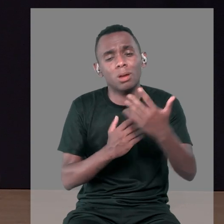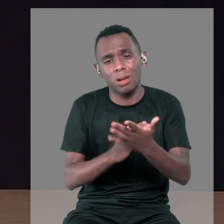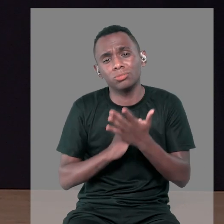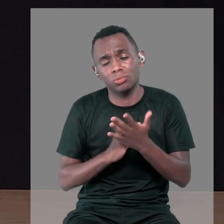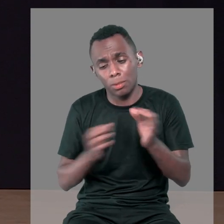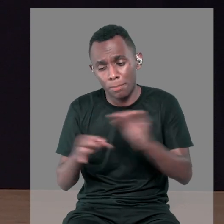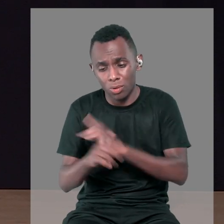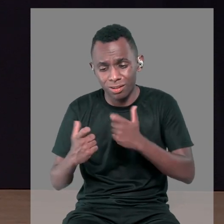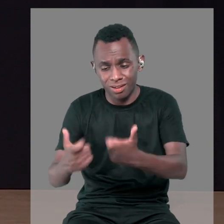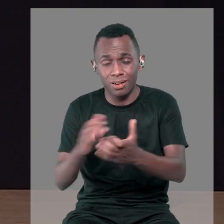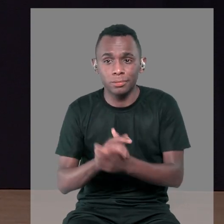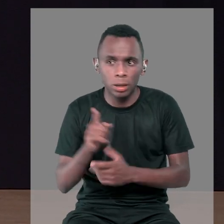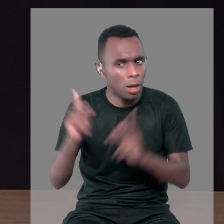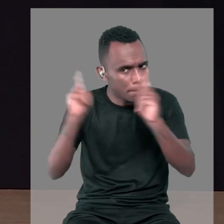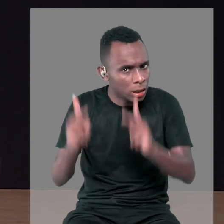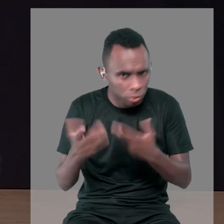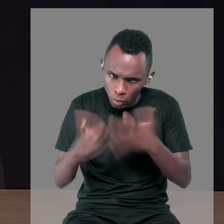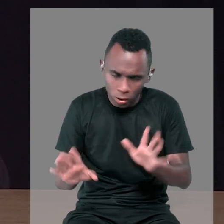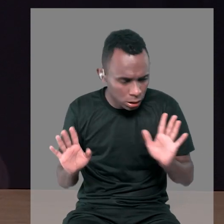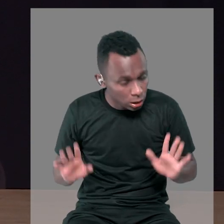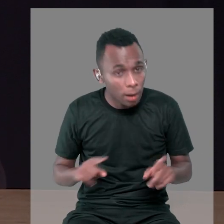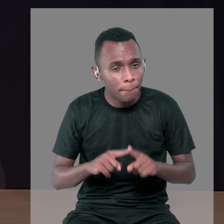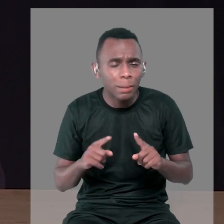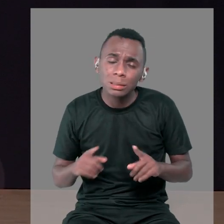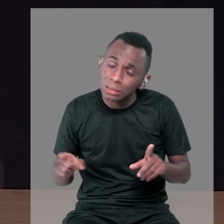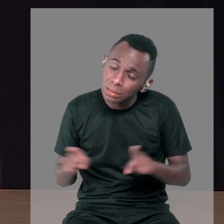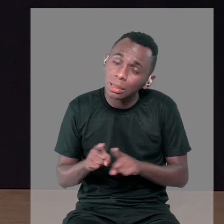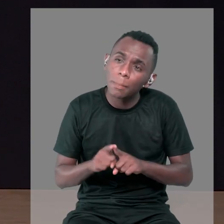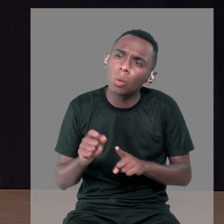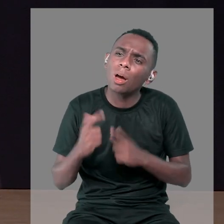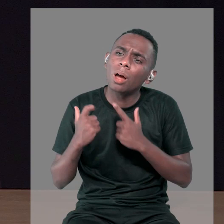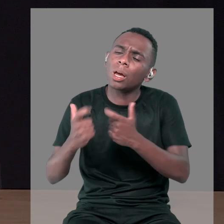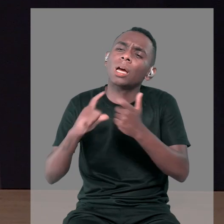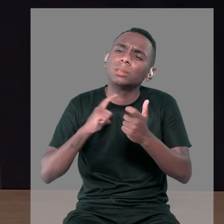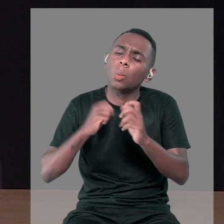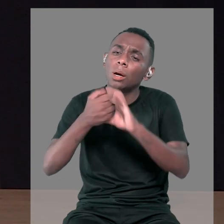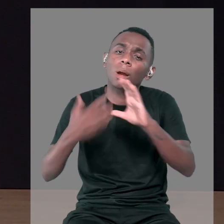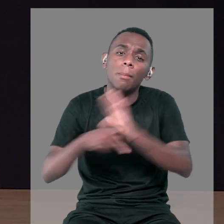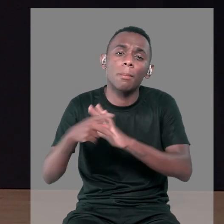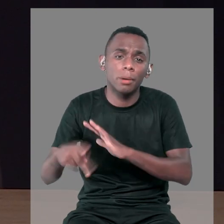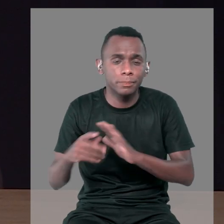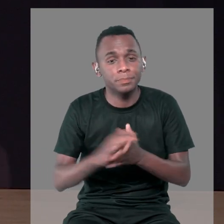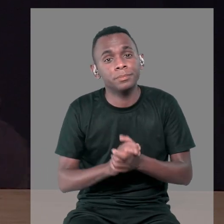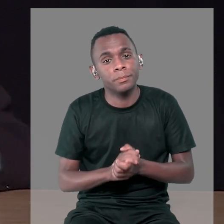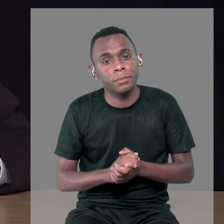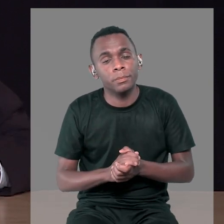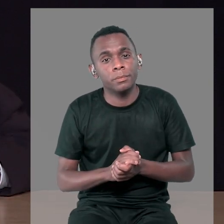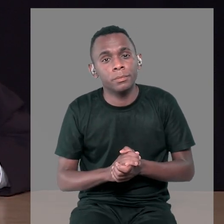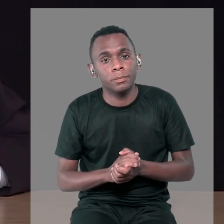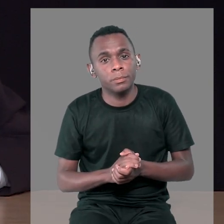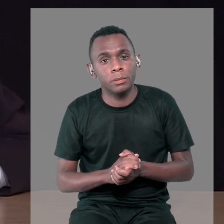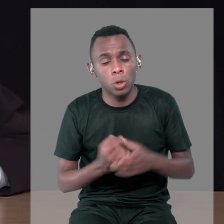Ele não era um pacifista, bem entendido, né, mas ele vai mais longe. Ele diz, olha, a guerra tem uma dinâmica própria. Simplesmente se colocar contra